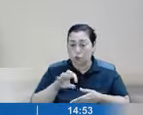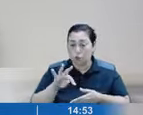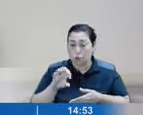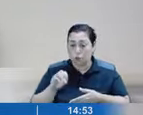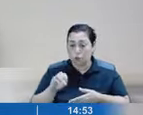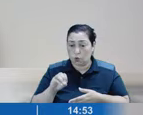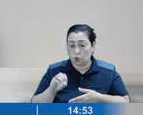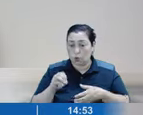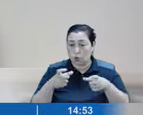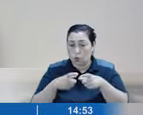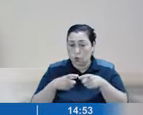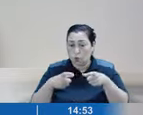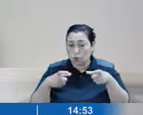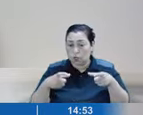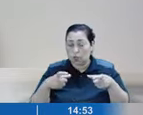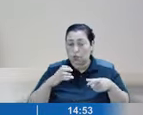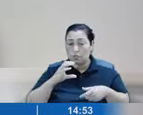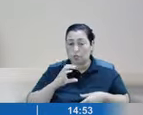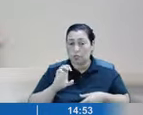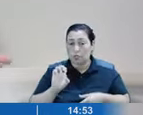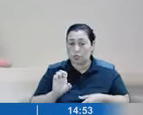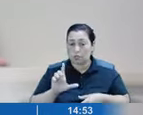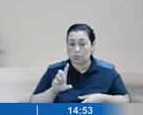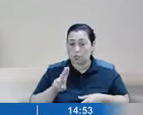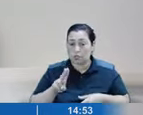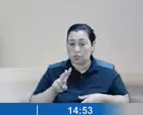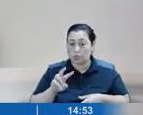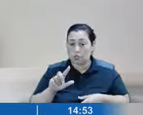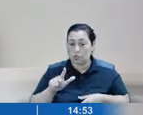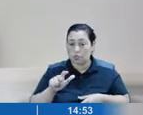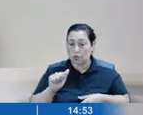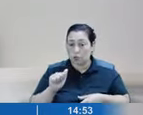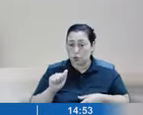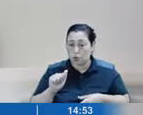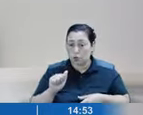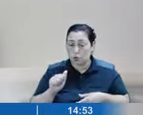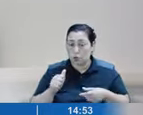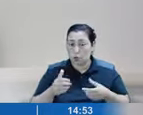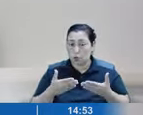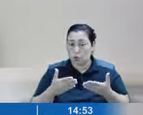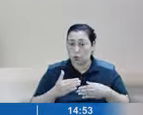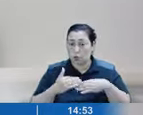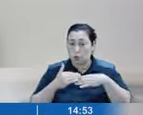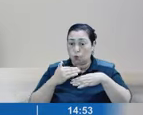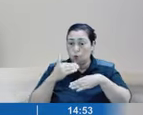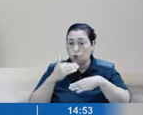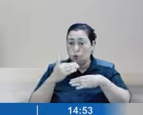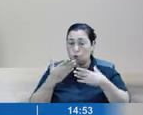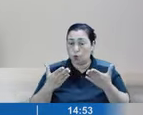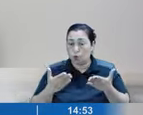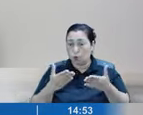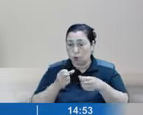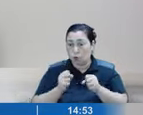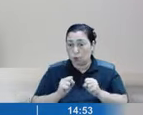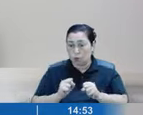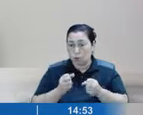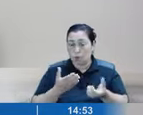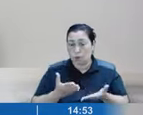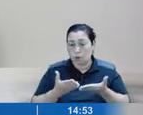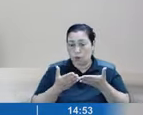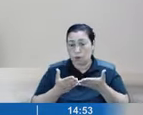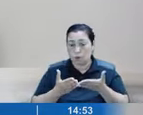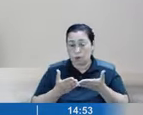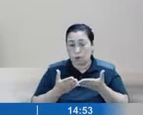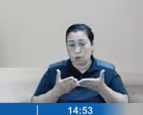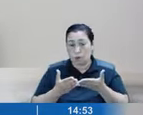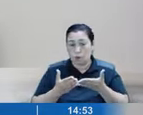uma multiplicação das células, né? De uma forma, às vezes, não tão como deveria ser, não tão homogênea,